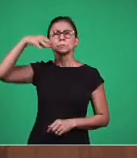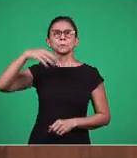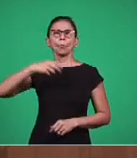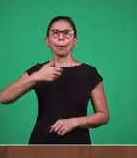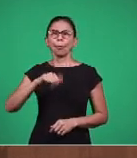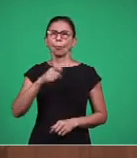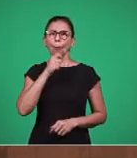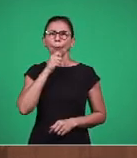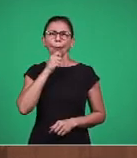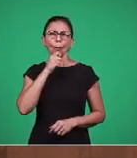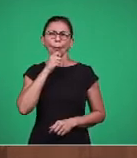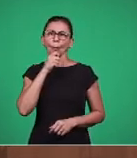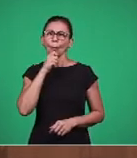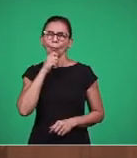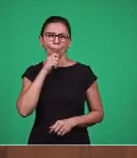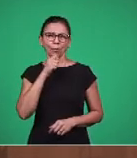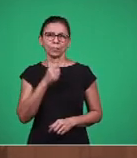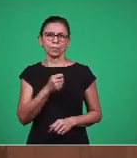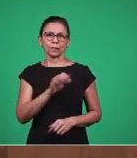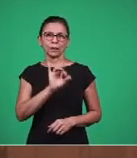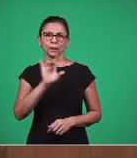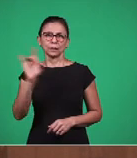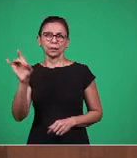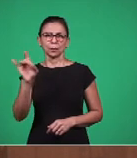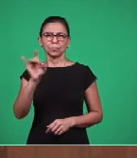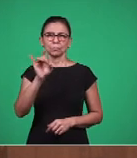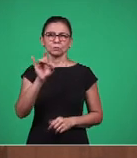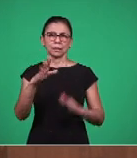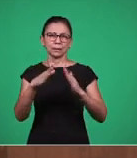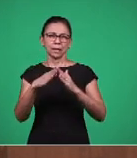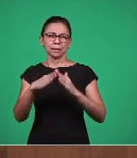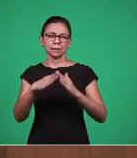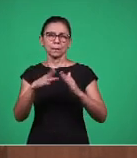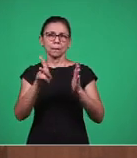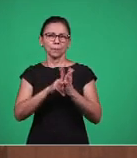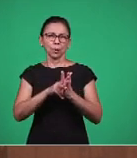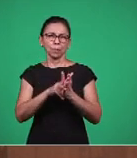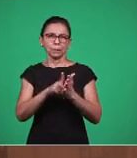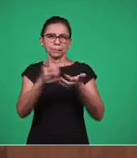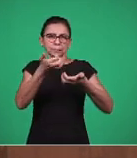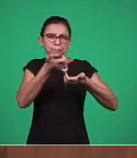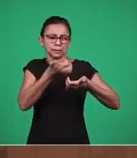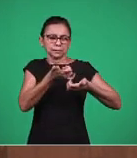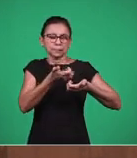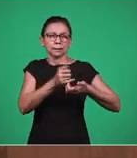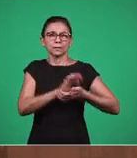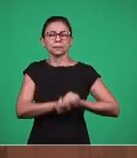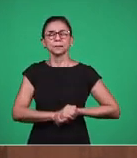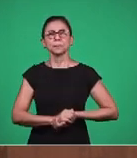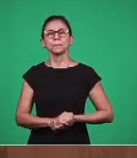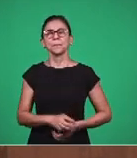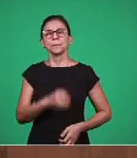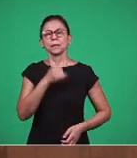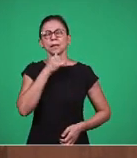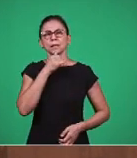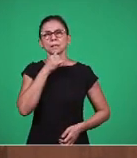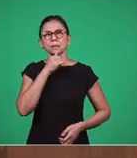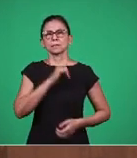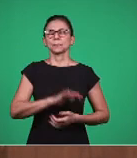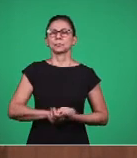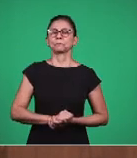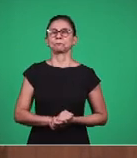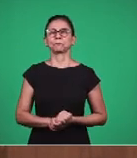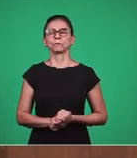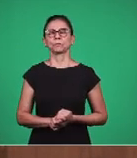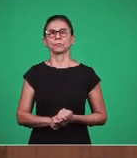luz. Então, o noivo chegava lá na porta, lá longe, ele via